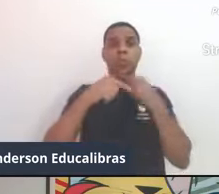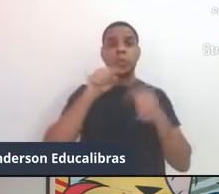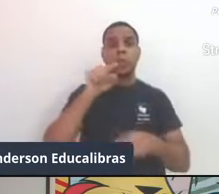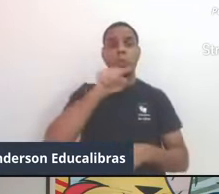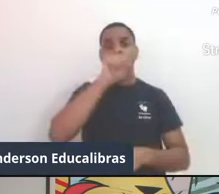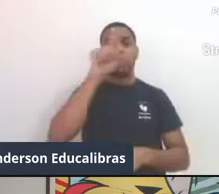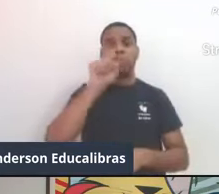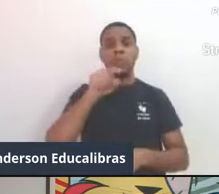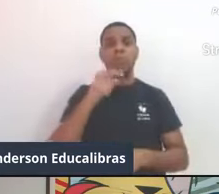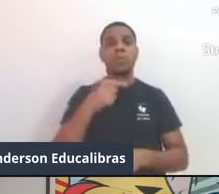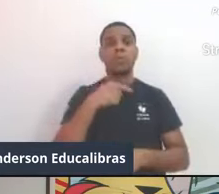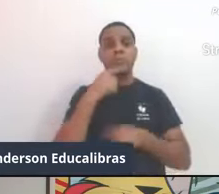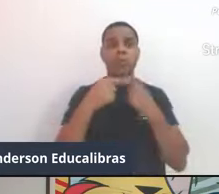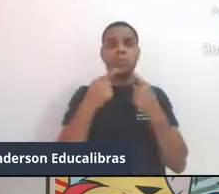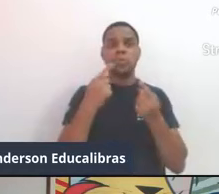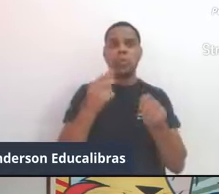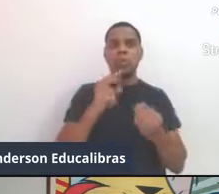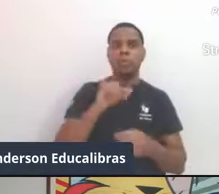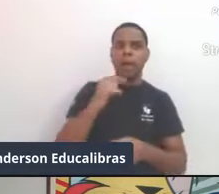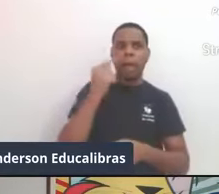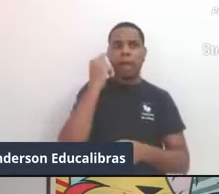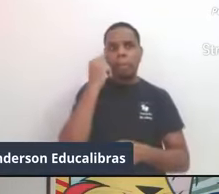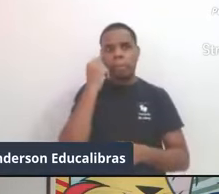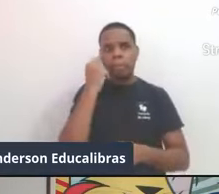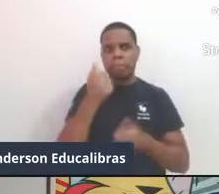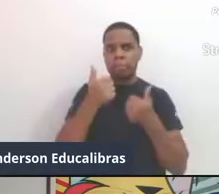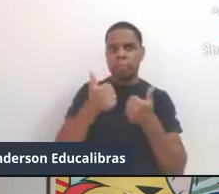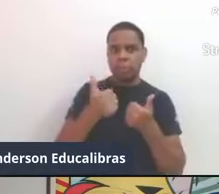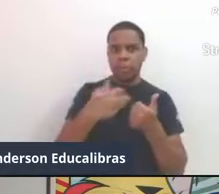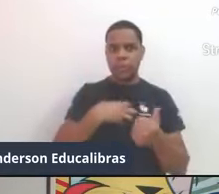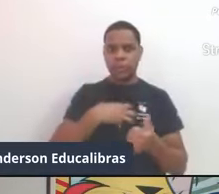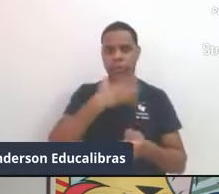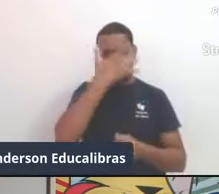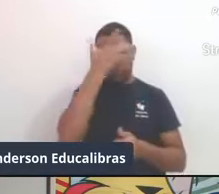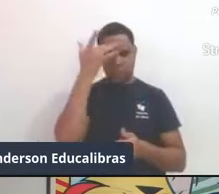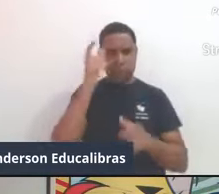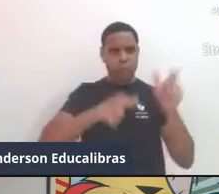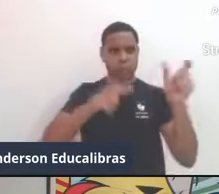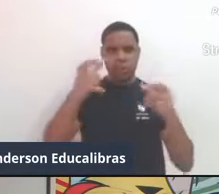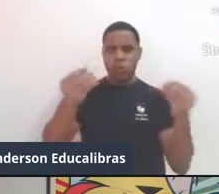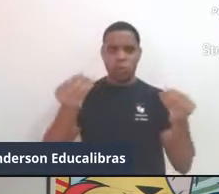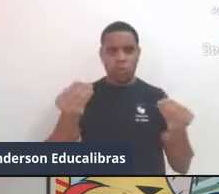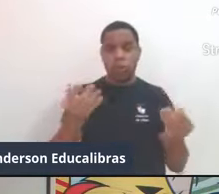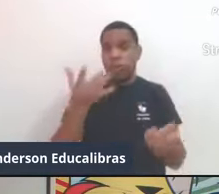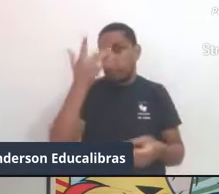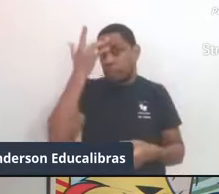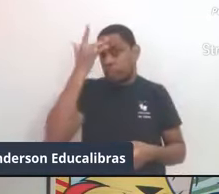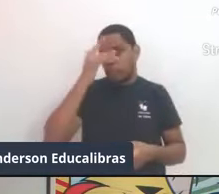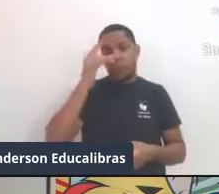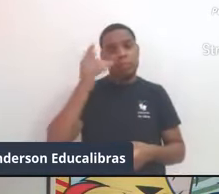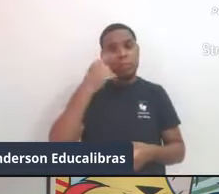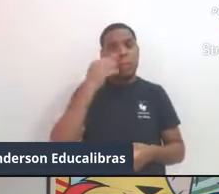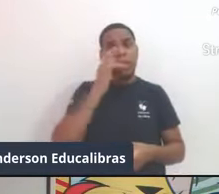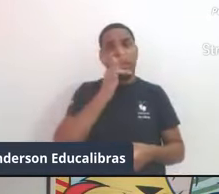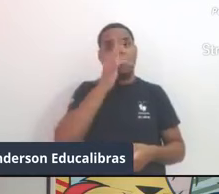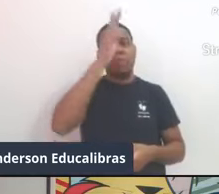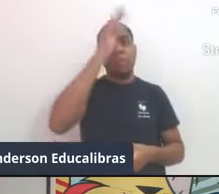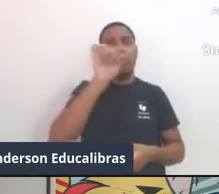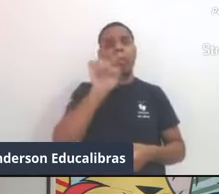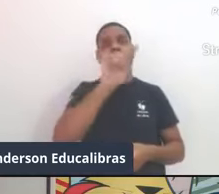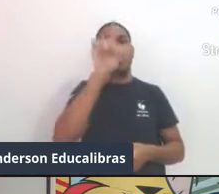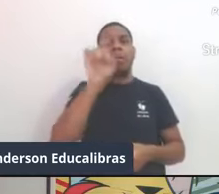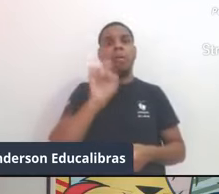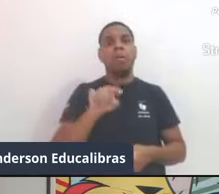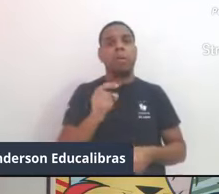tanta garantia de como que essas coisas vão se dar. Porque há uma indefinição,